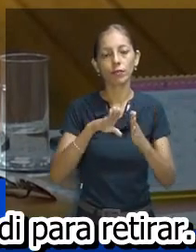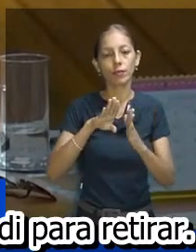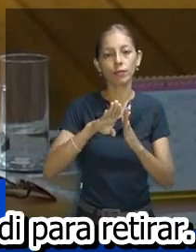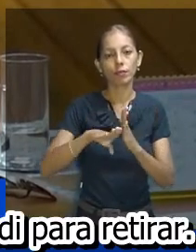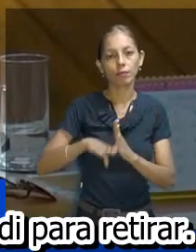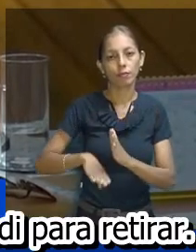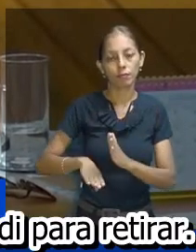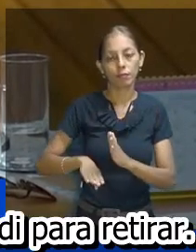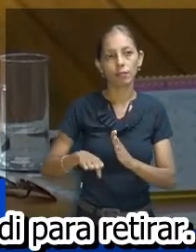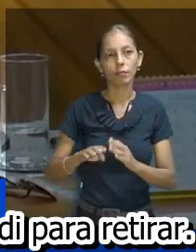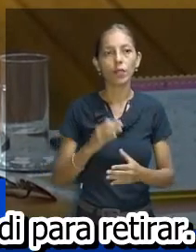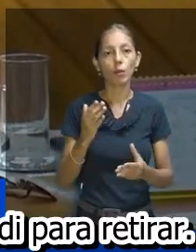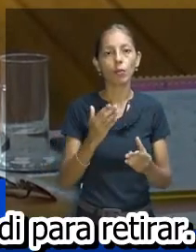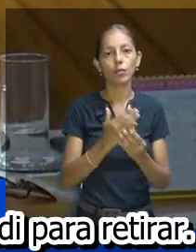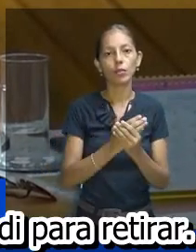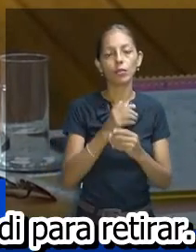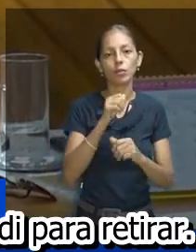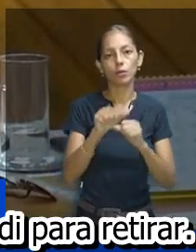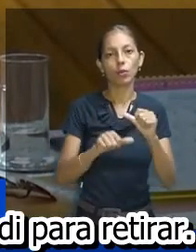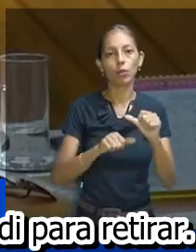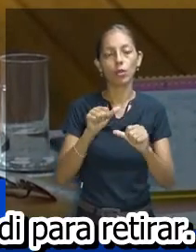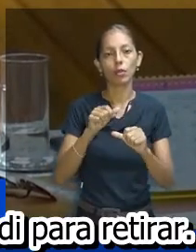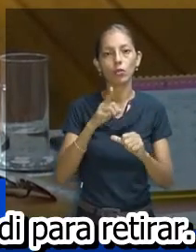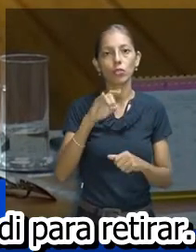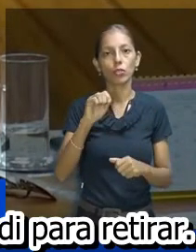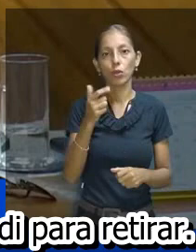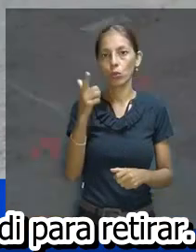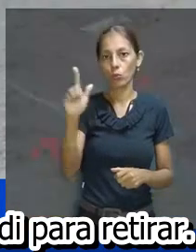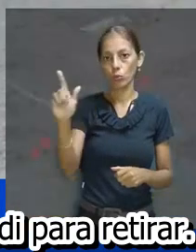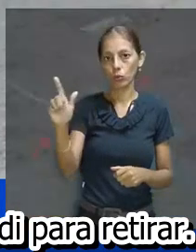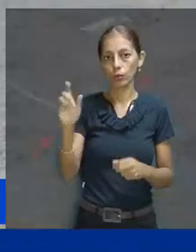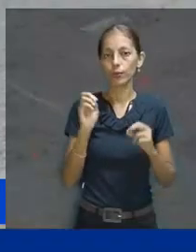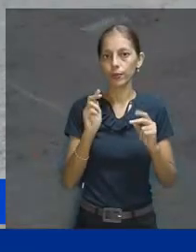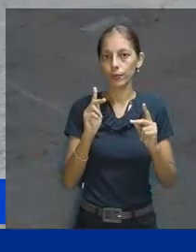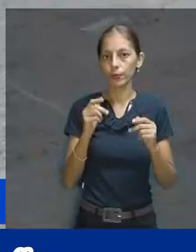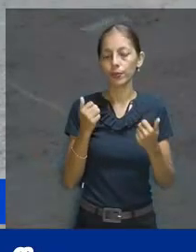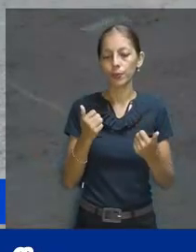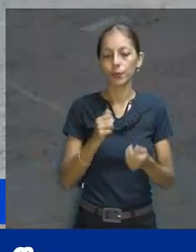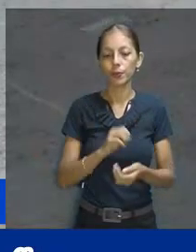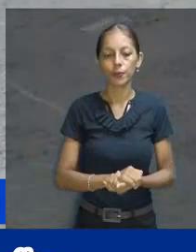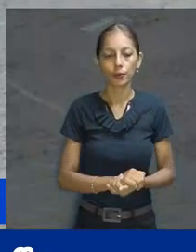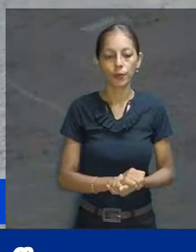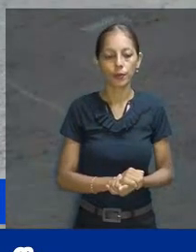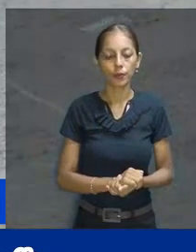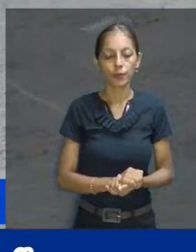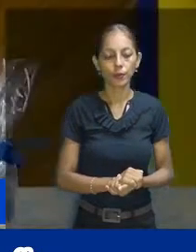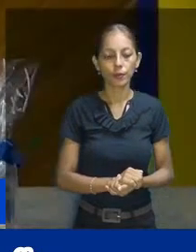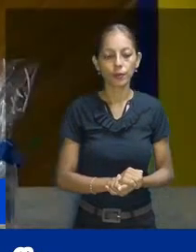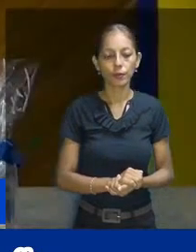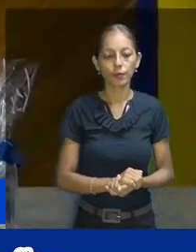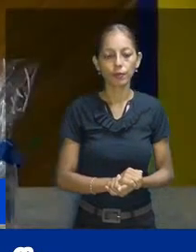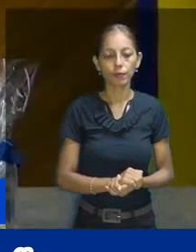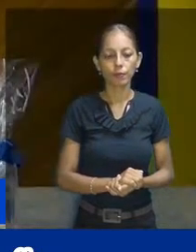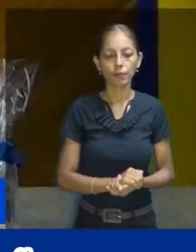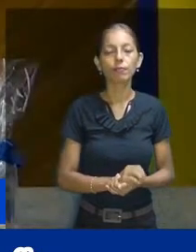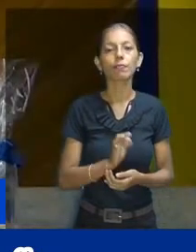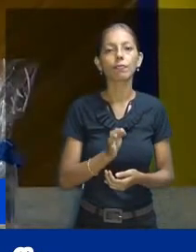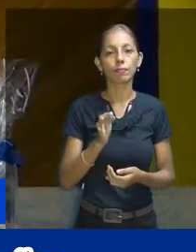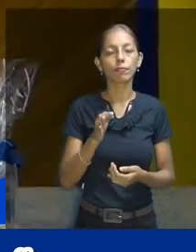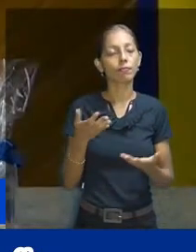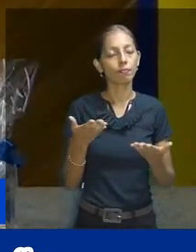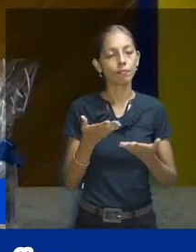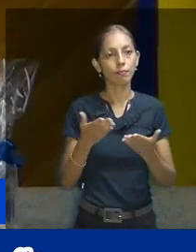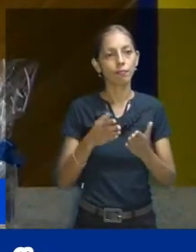gente pauta o processo na primeira sessão disponível. Perfeito. Pedi para retirar. Perfeito. Então, está retirado de pauta, por essas